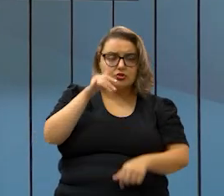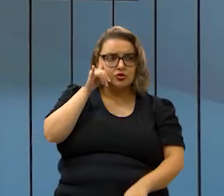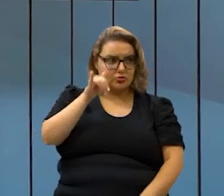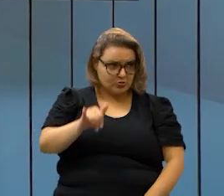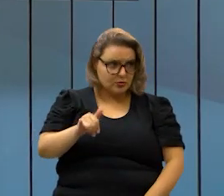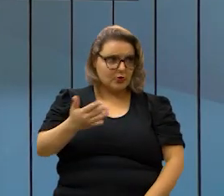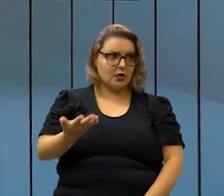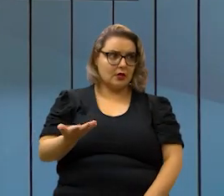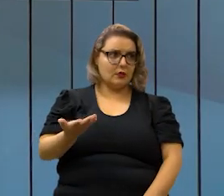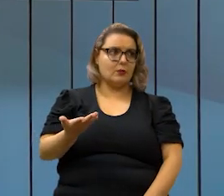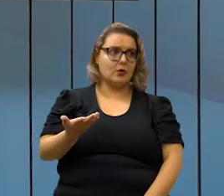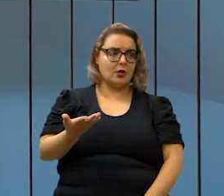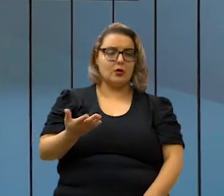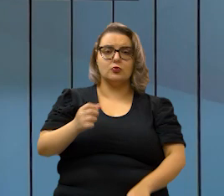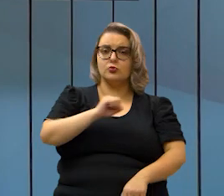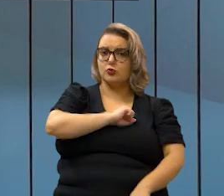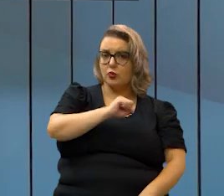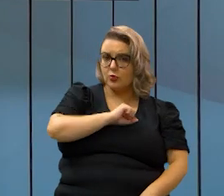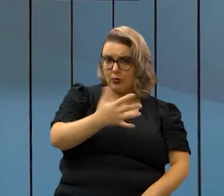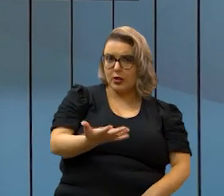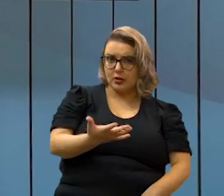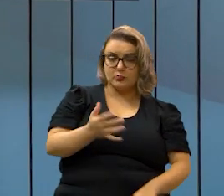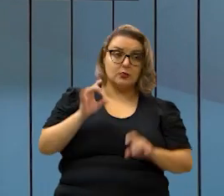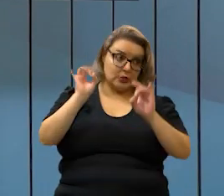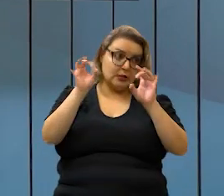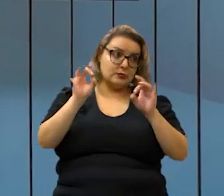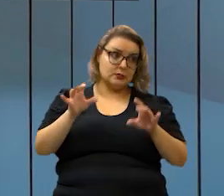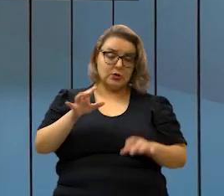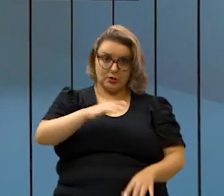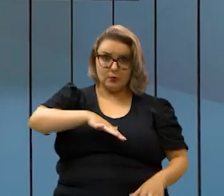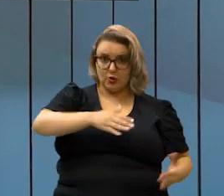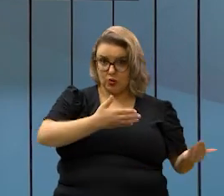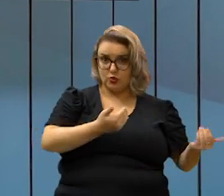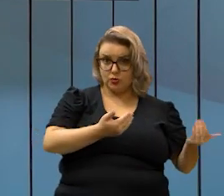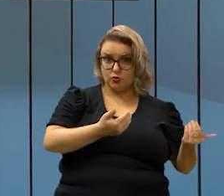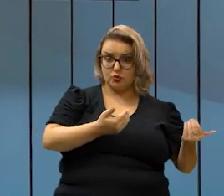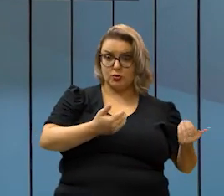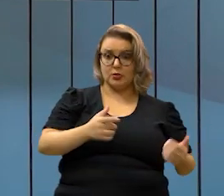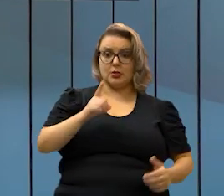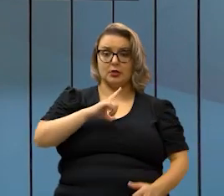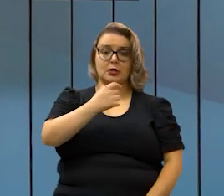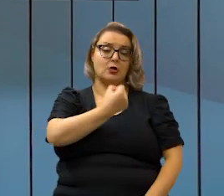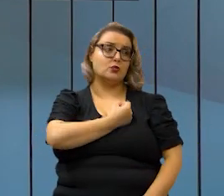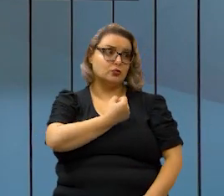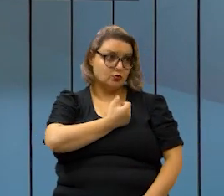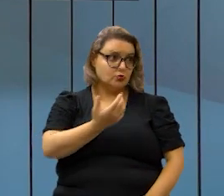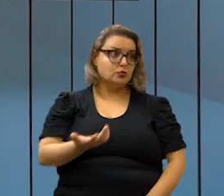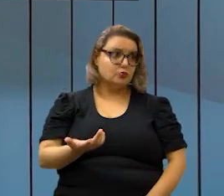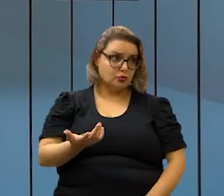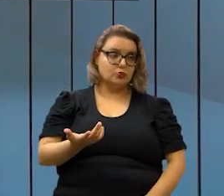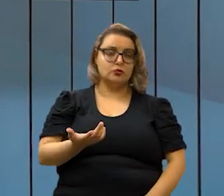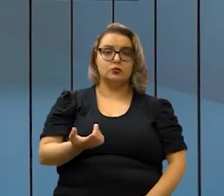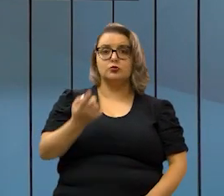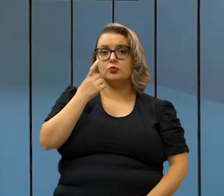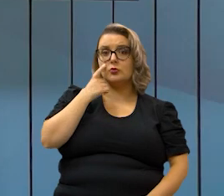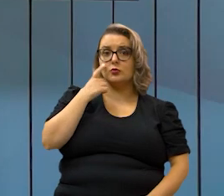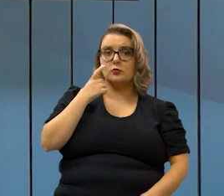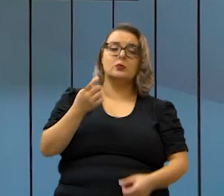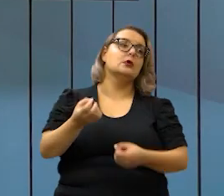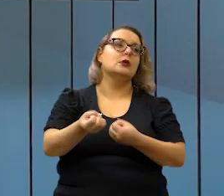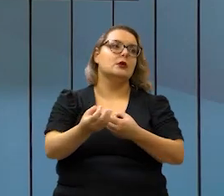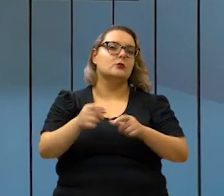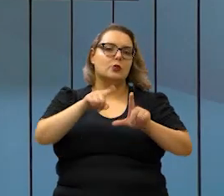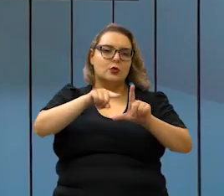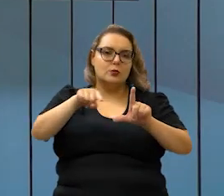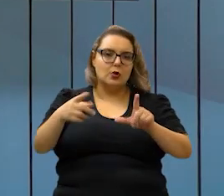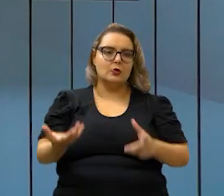de prevenção do infarto, né, especialmente aí entre os jovens, que é um número que a gente vê, né, nos